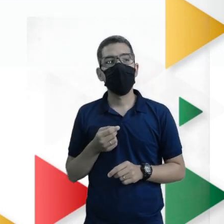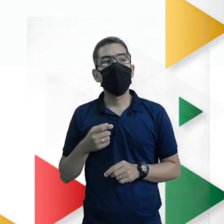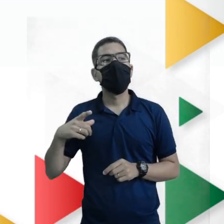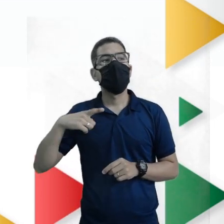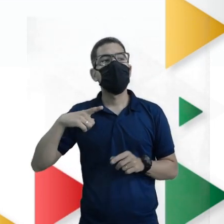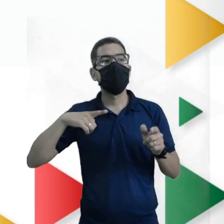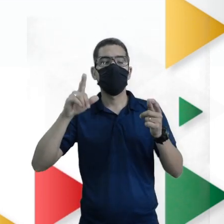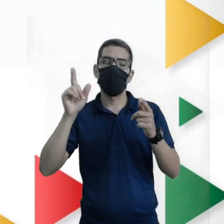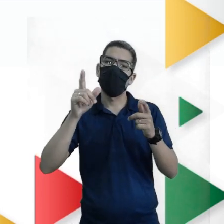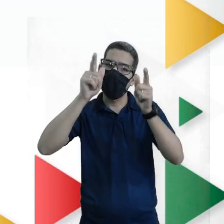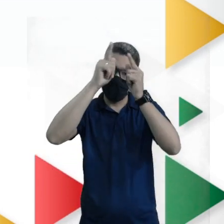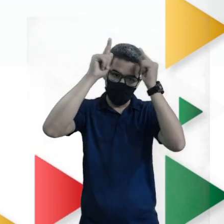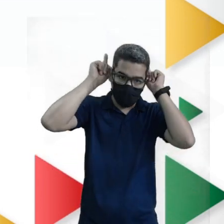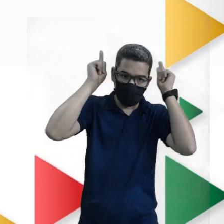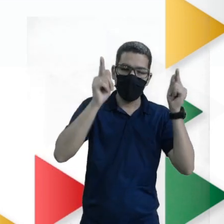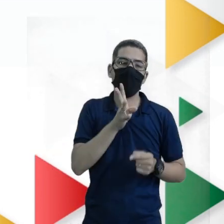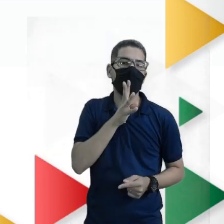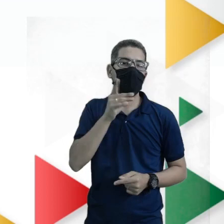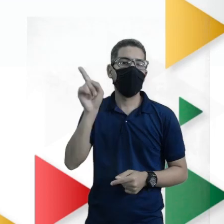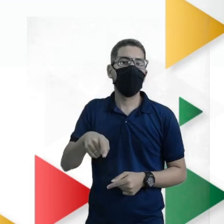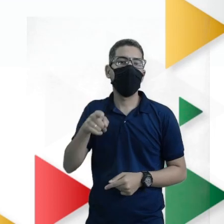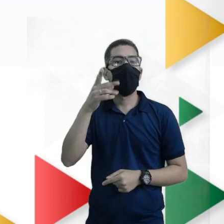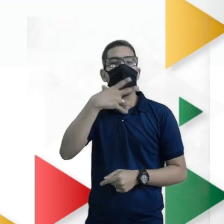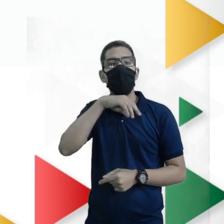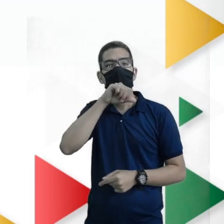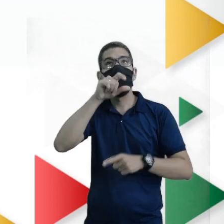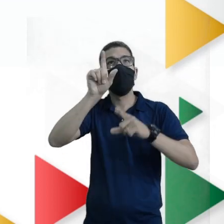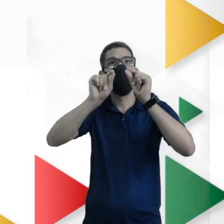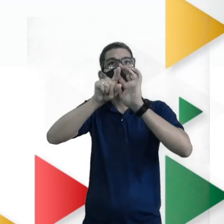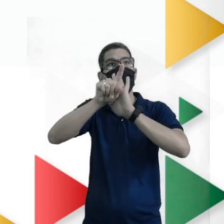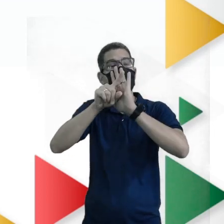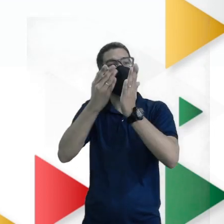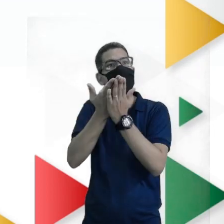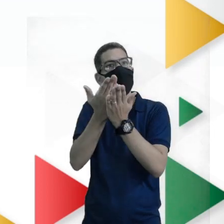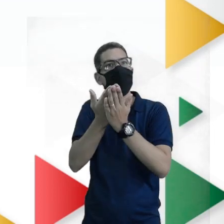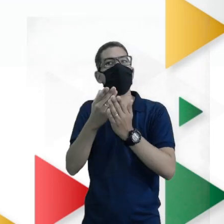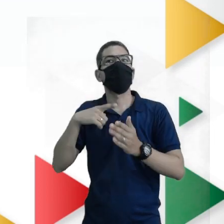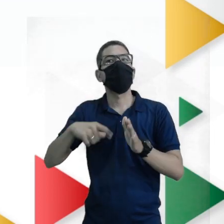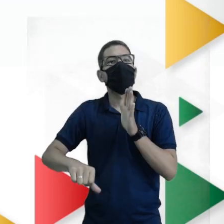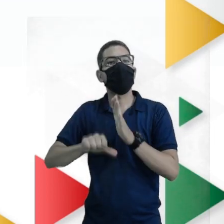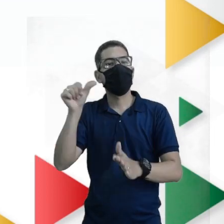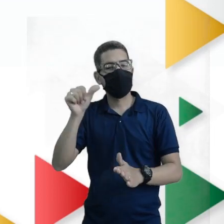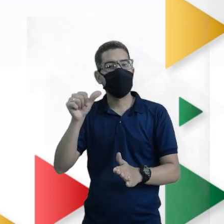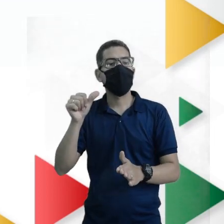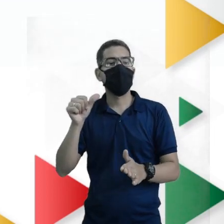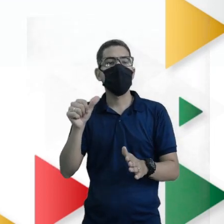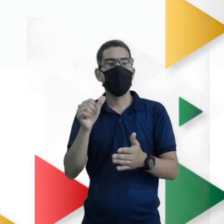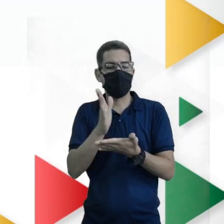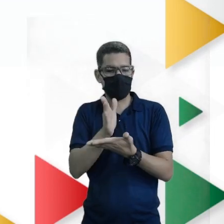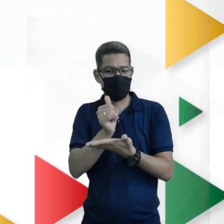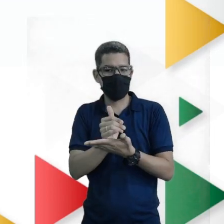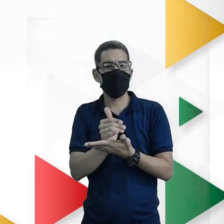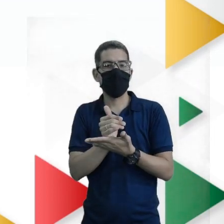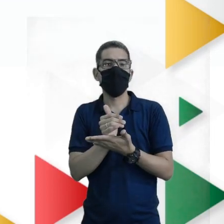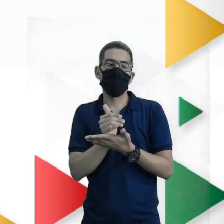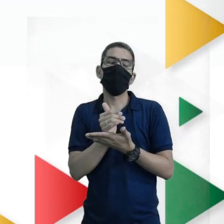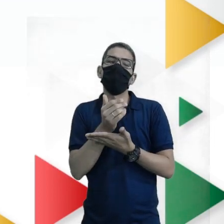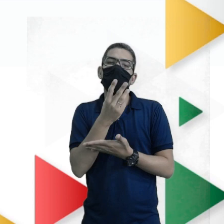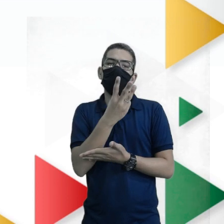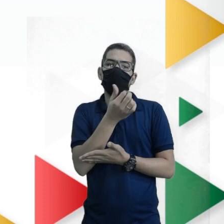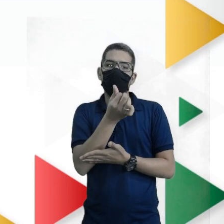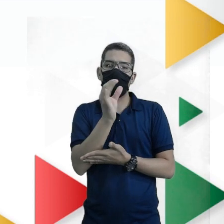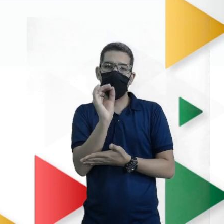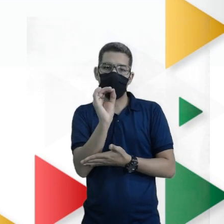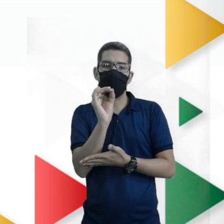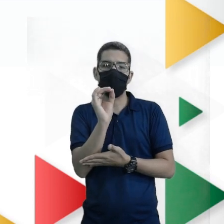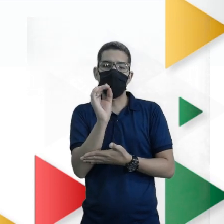gregos o pai da astronomia no século II a.C., fez pela primeira vez a divisão da circunferência em 360 partes